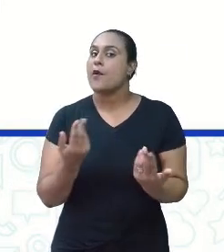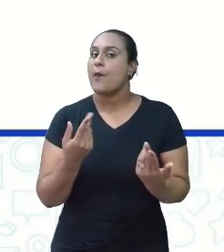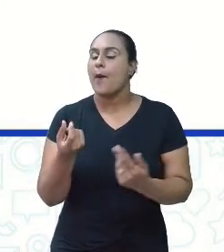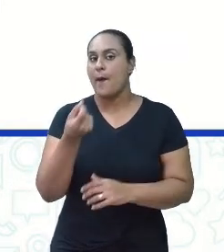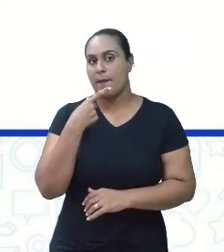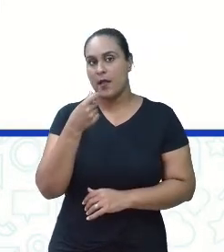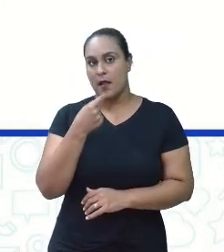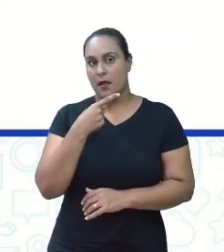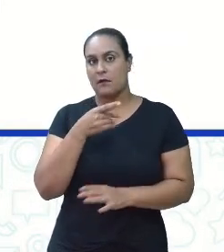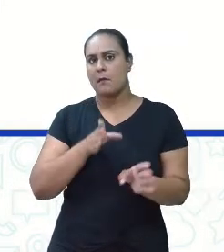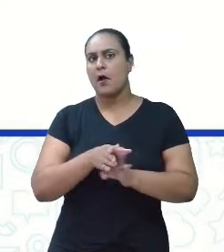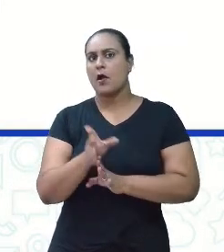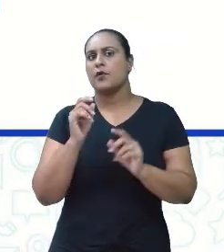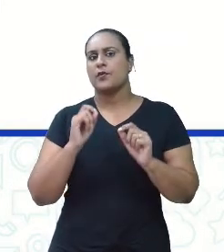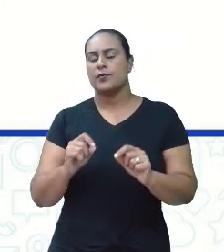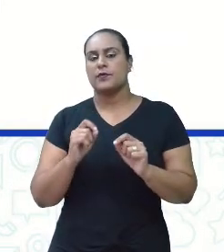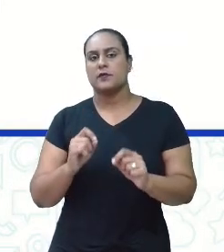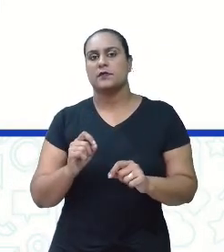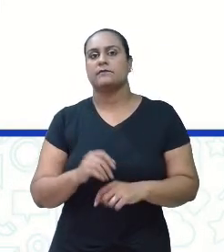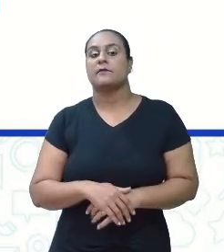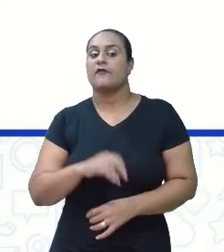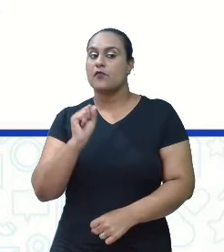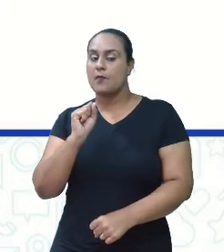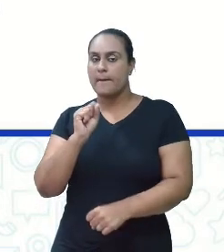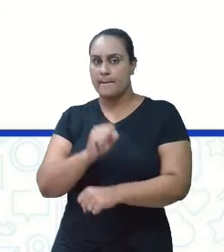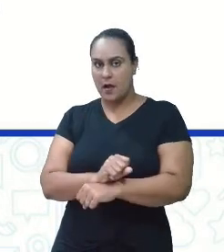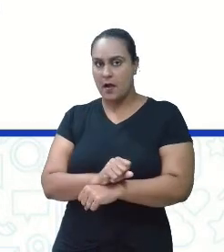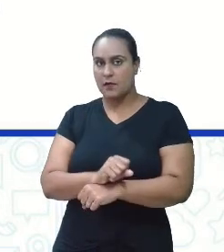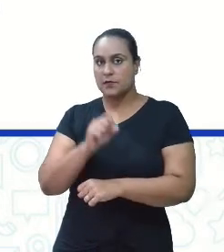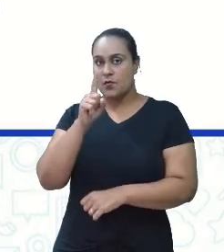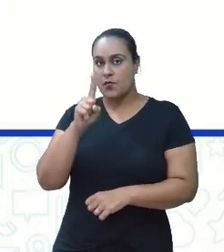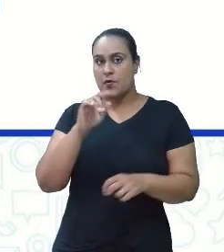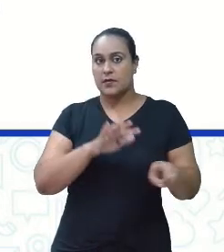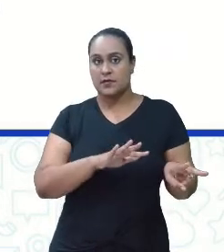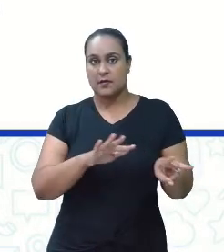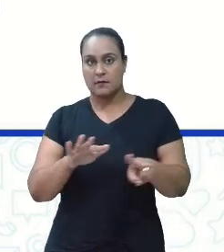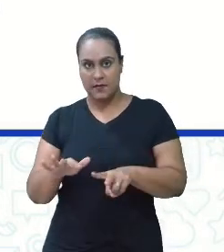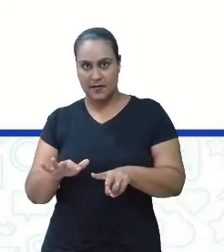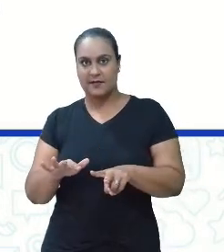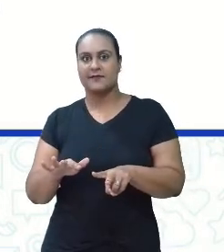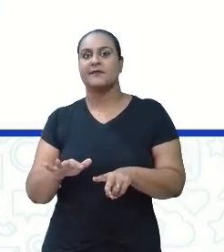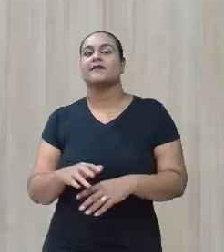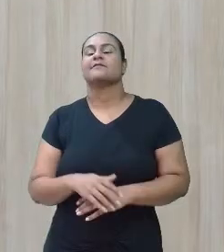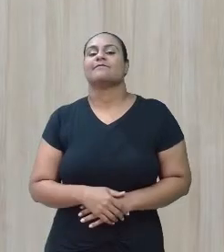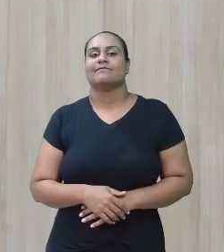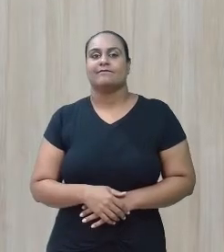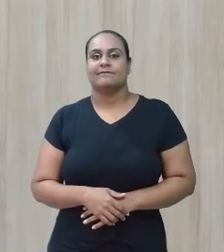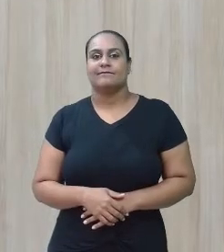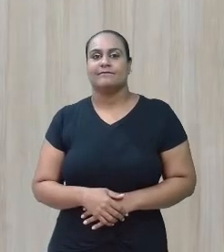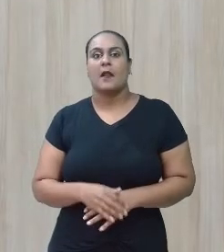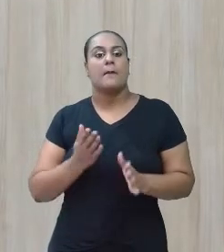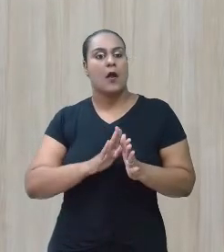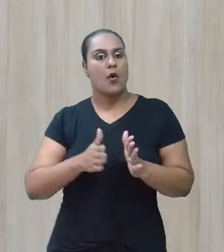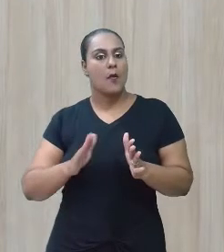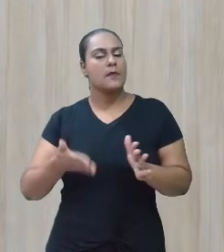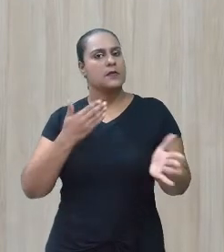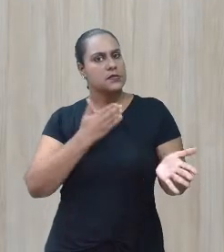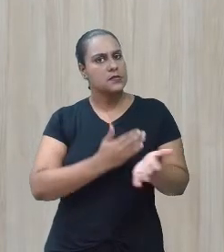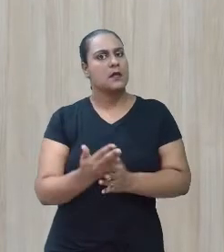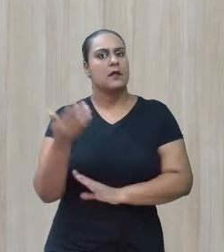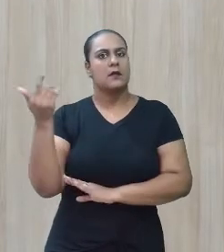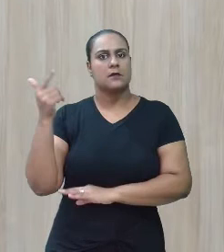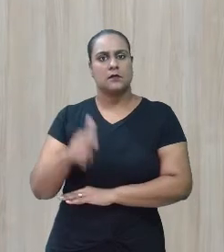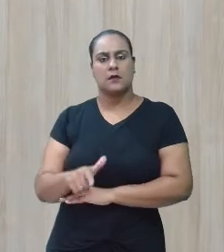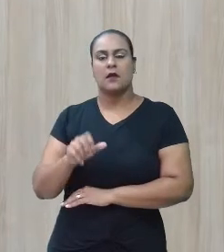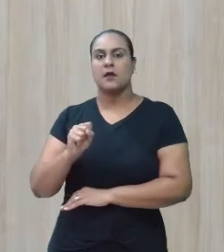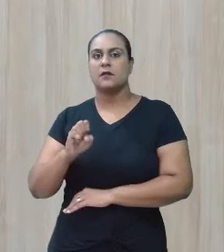a orientação é que seja feita uma pausa de 1 semana para que todo o processo seja iniciado. Então, se